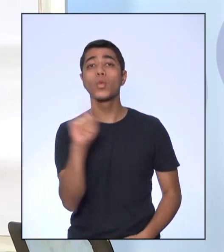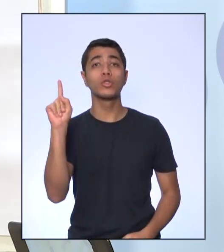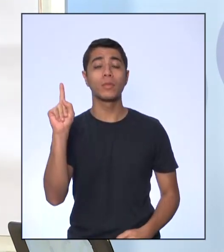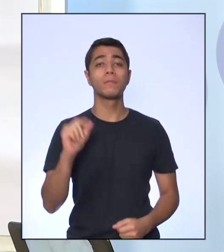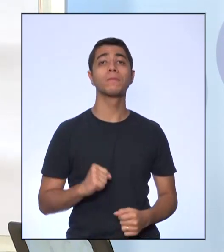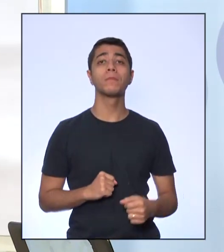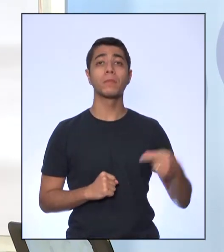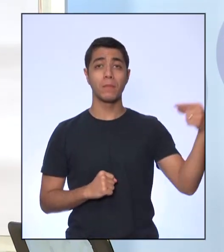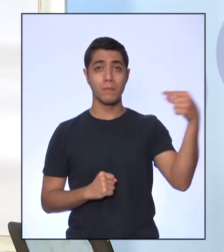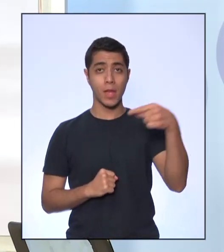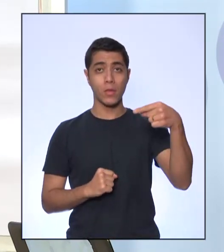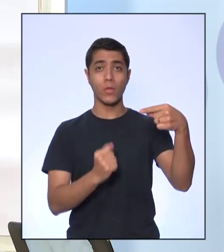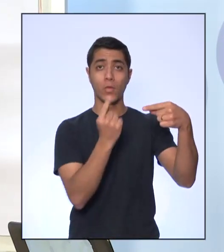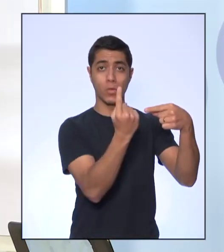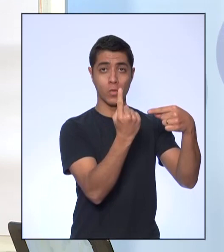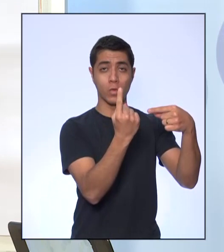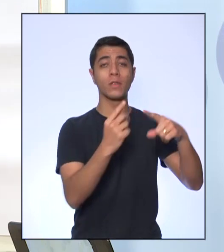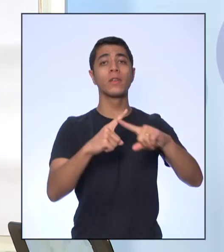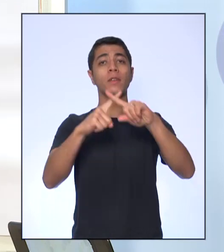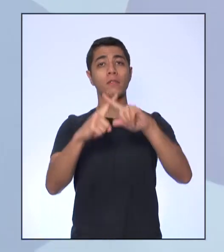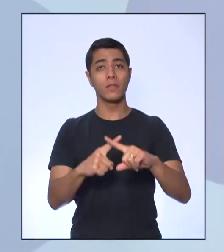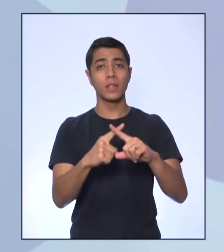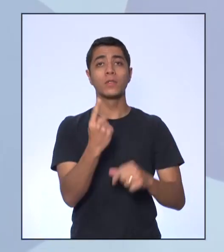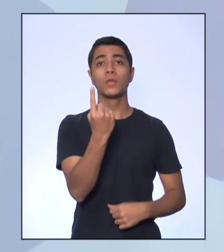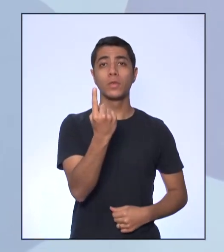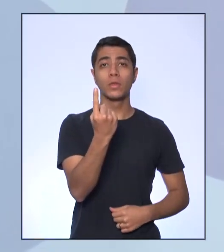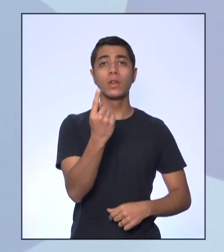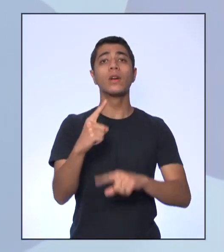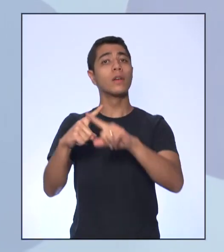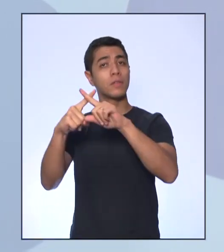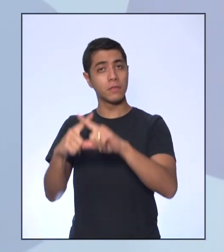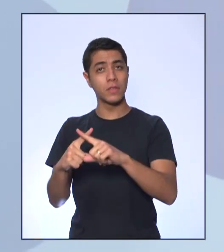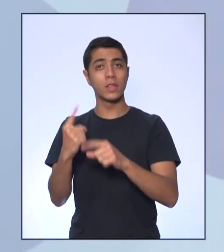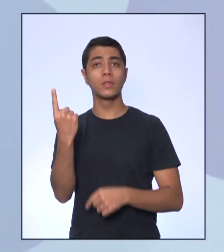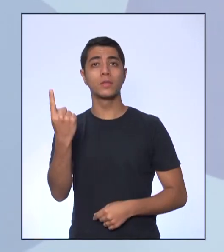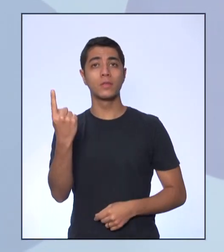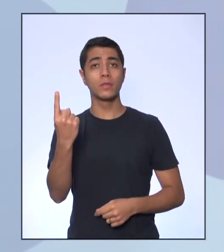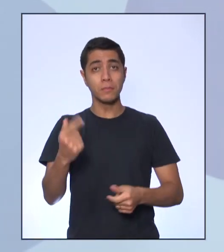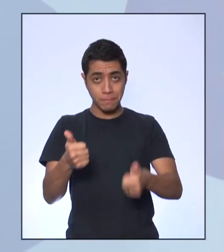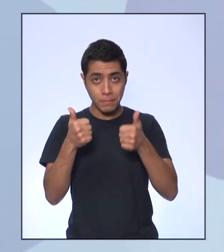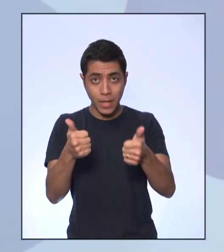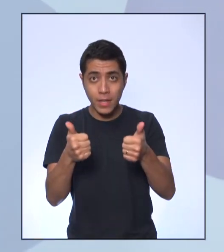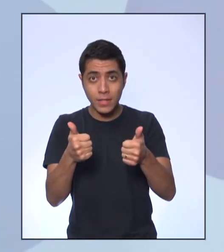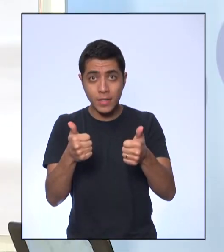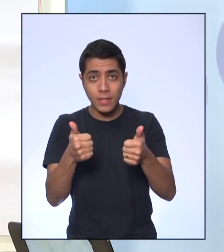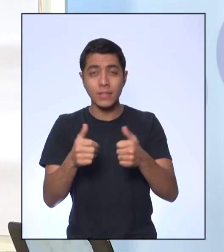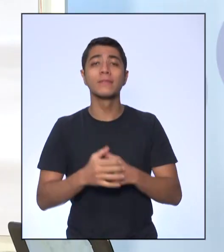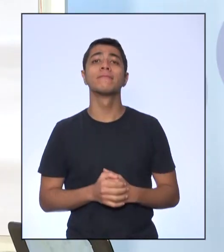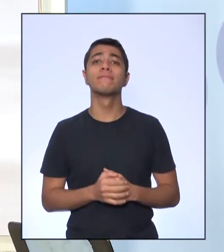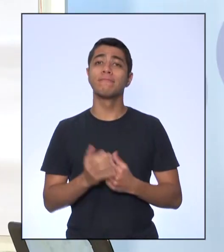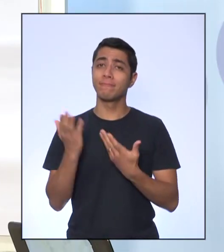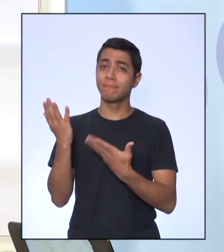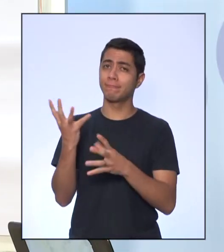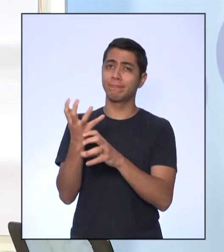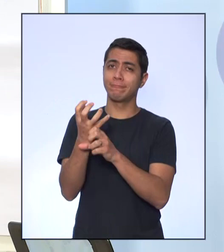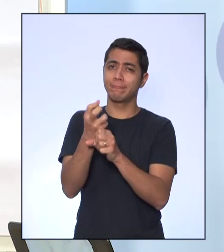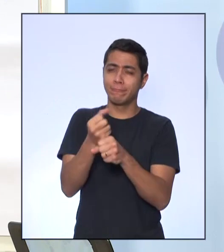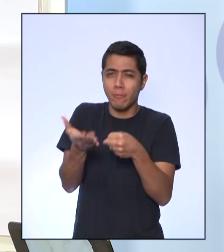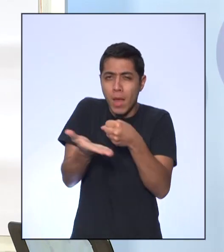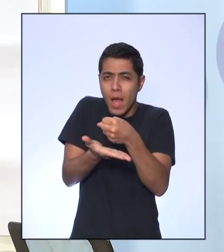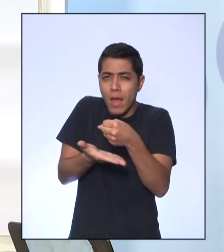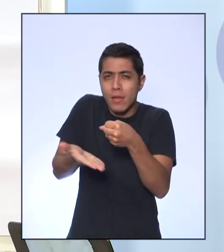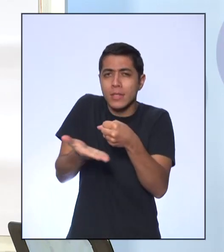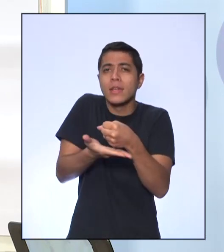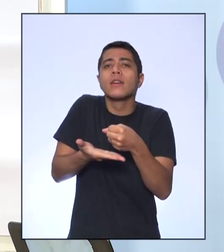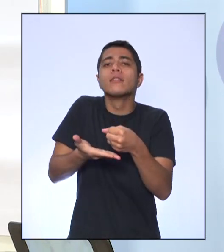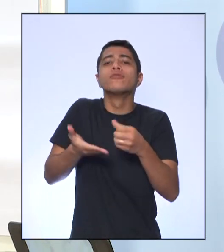1 vezes 1 e vezes 1 aqui. Beleza. Então, aqui conta básica, eu coloquei todos os termos